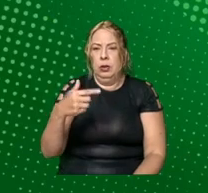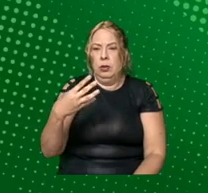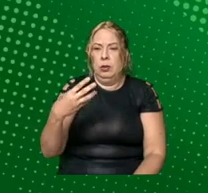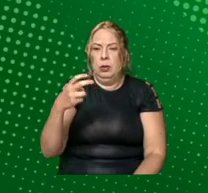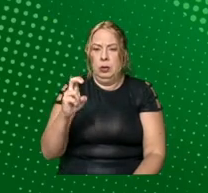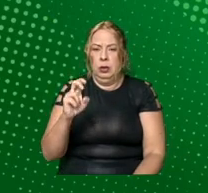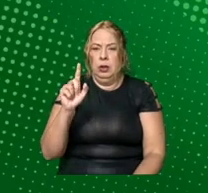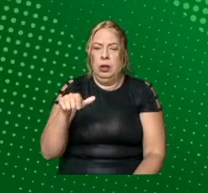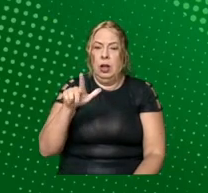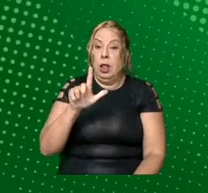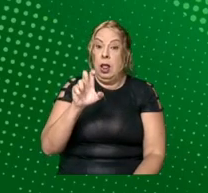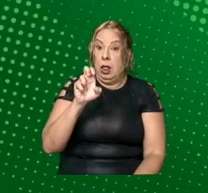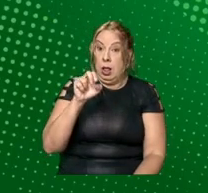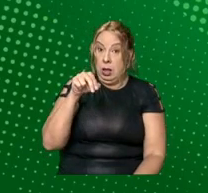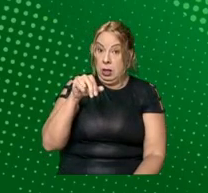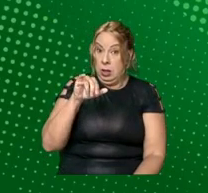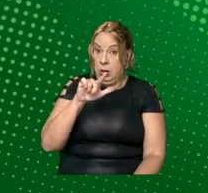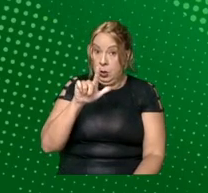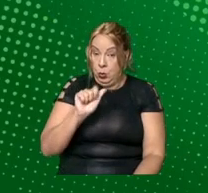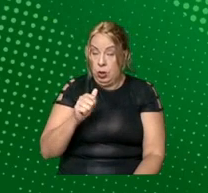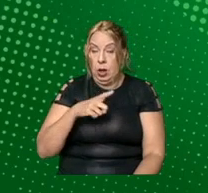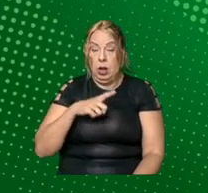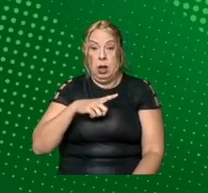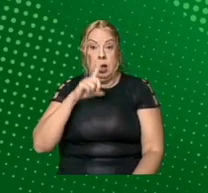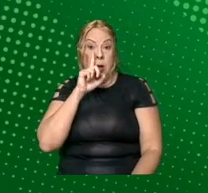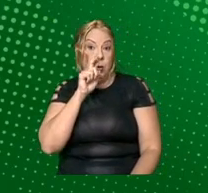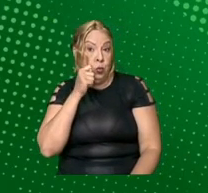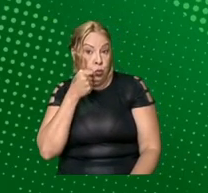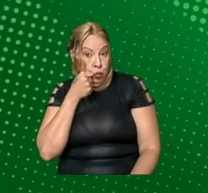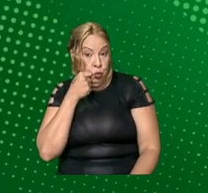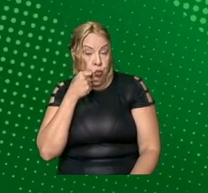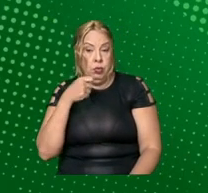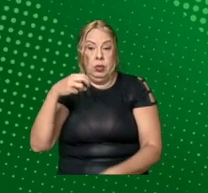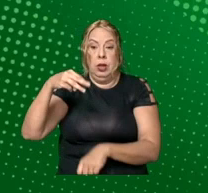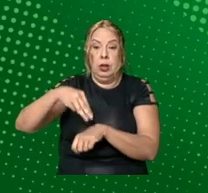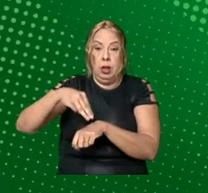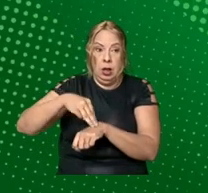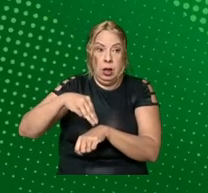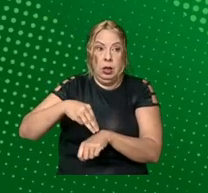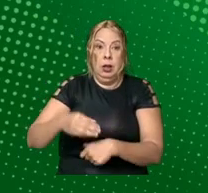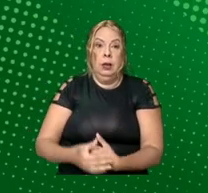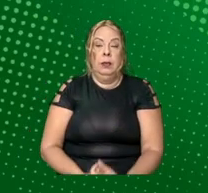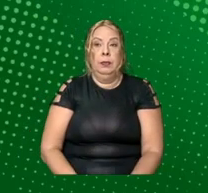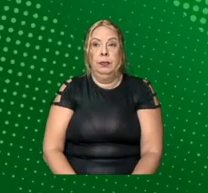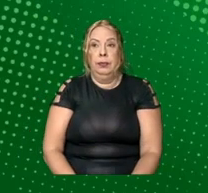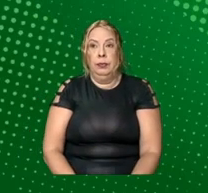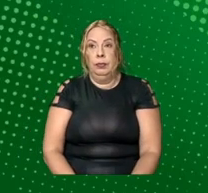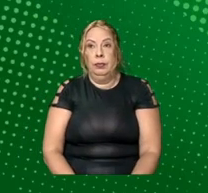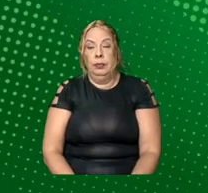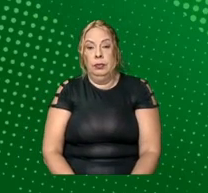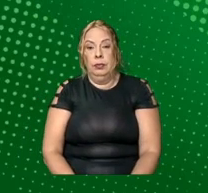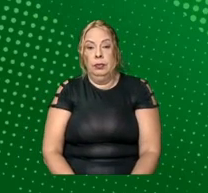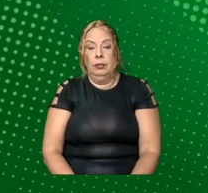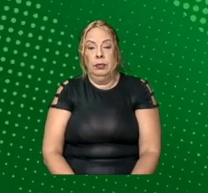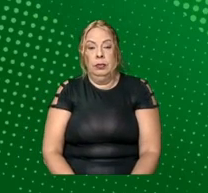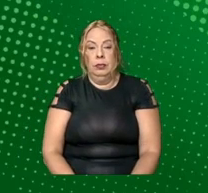248745, a Lenilza de Aracaju com a Gisele, Regional Atalaia. Parabéns! No ritmo do